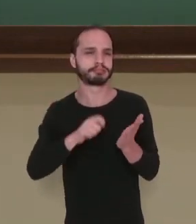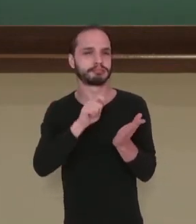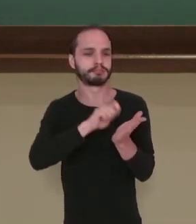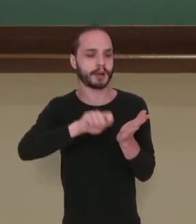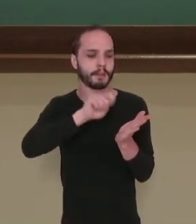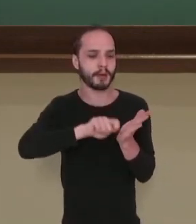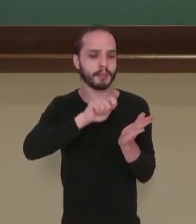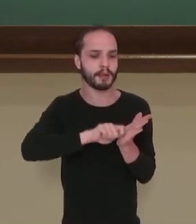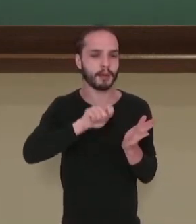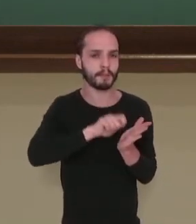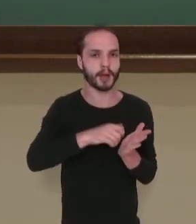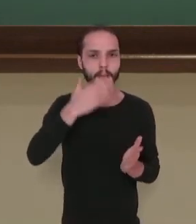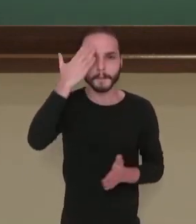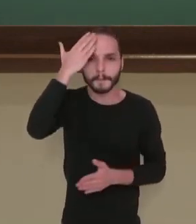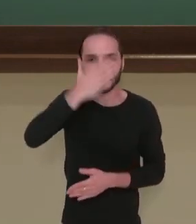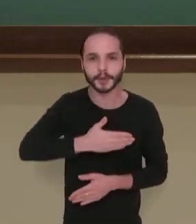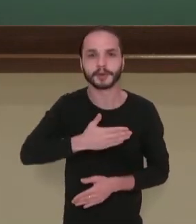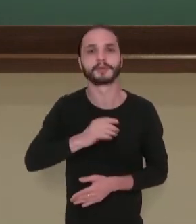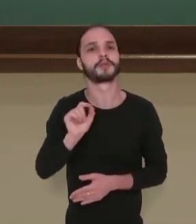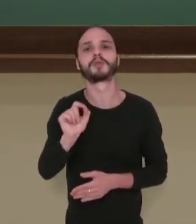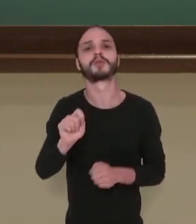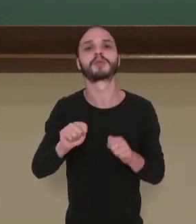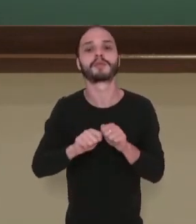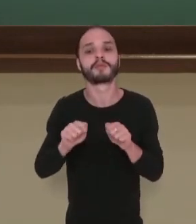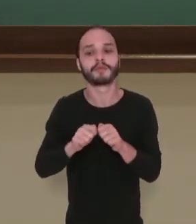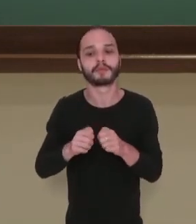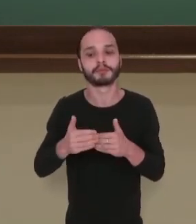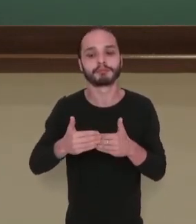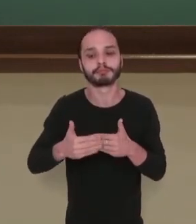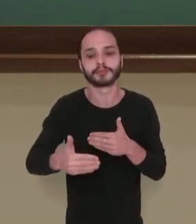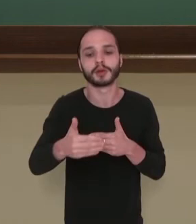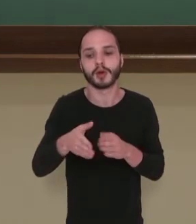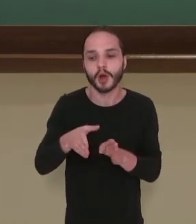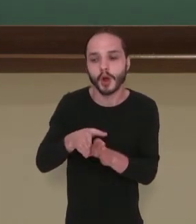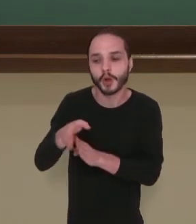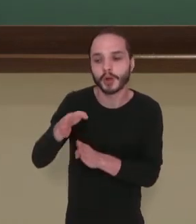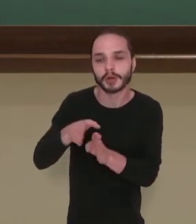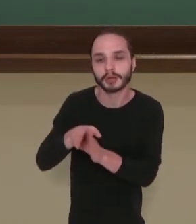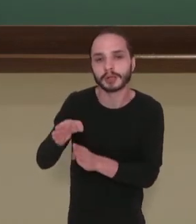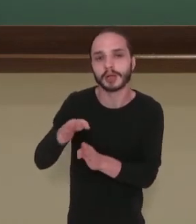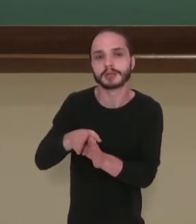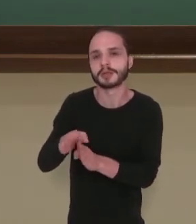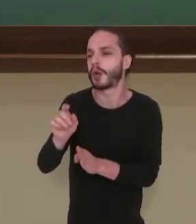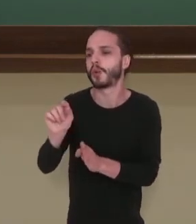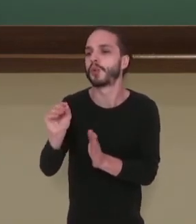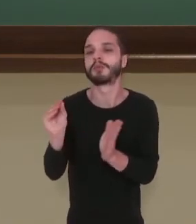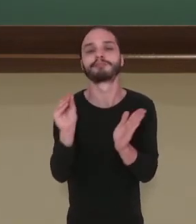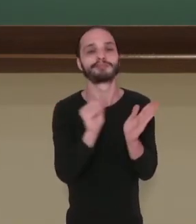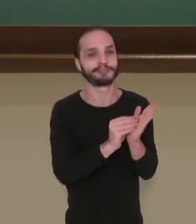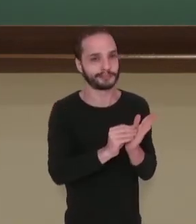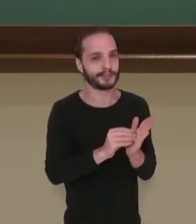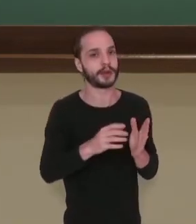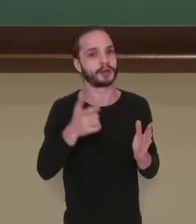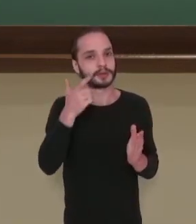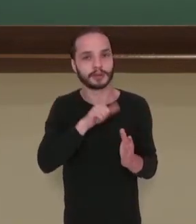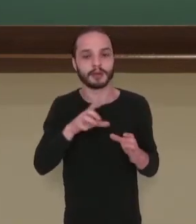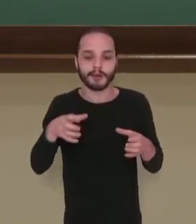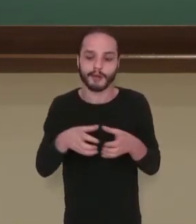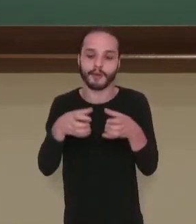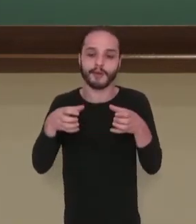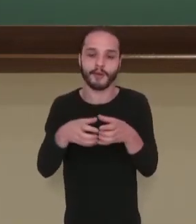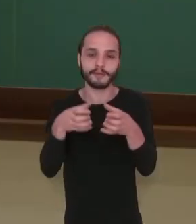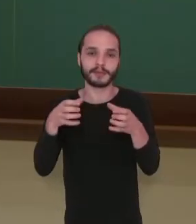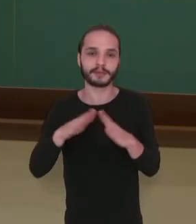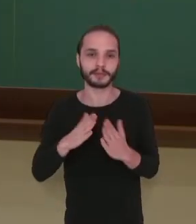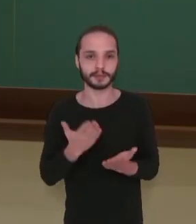comprove aí as medidas disciplinares, as orientações disciplinares que foram tomadas para o convívio escolar. Então,